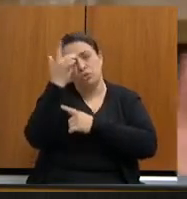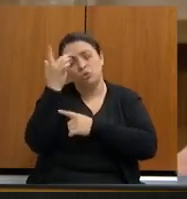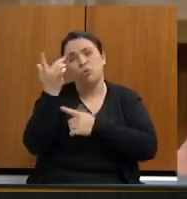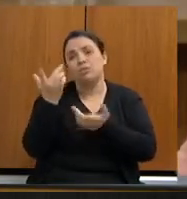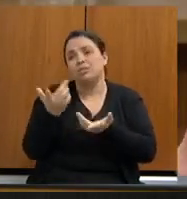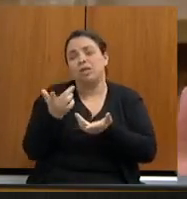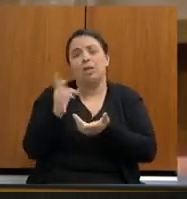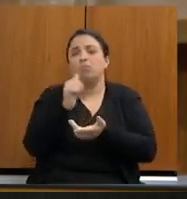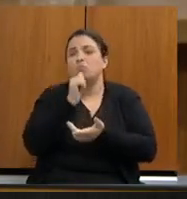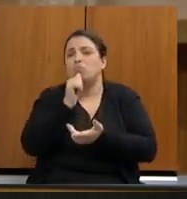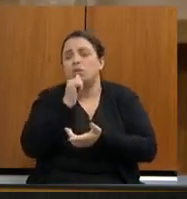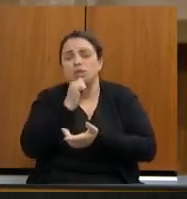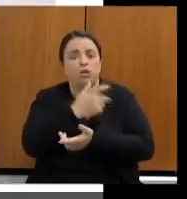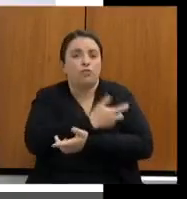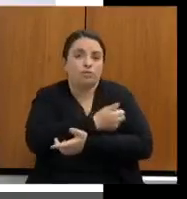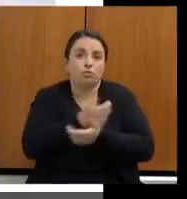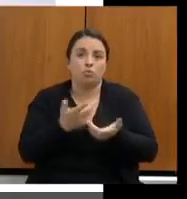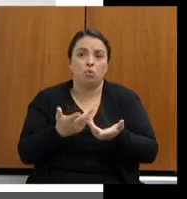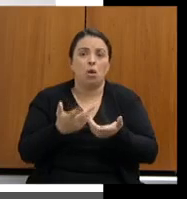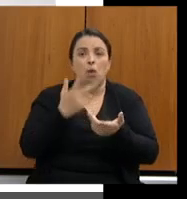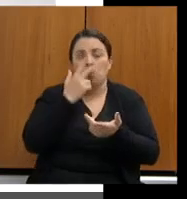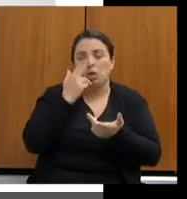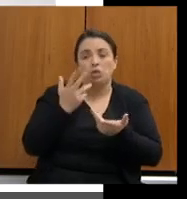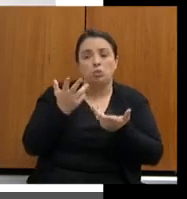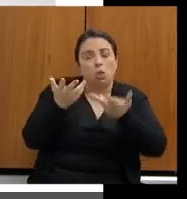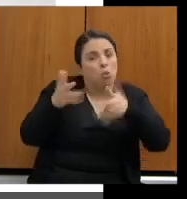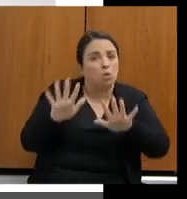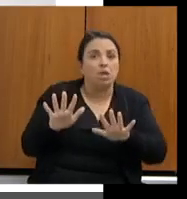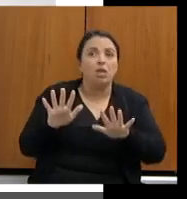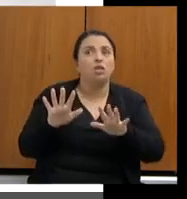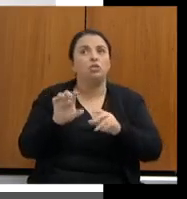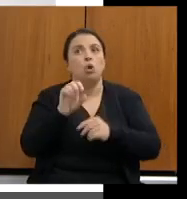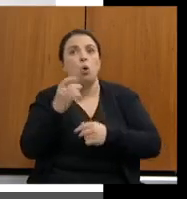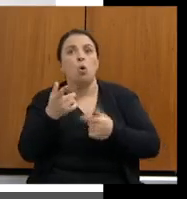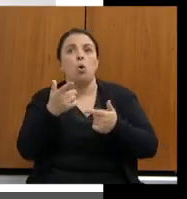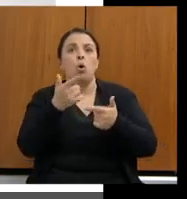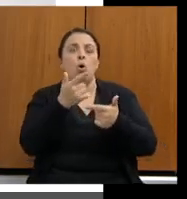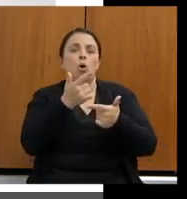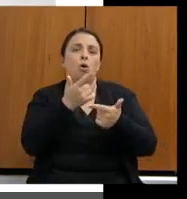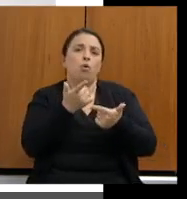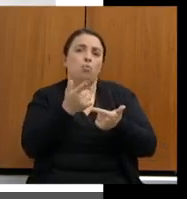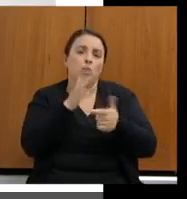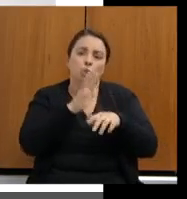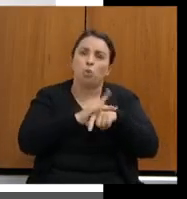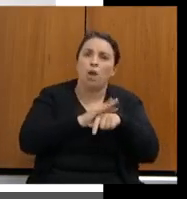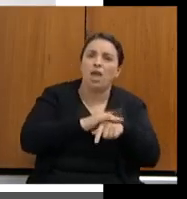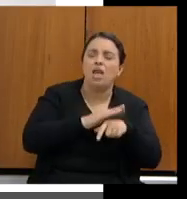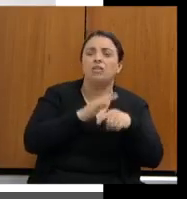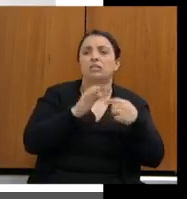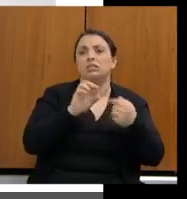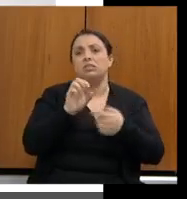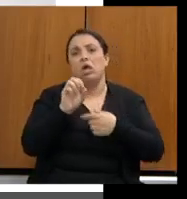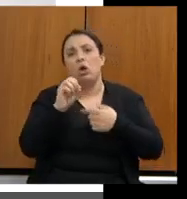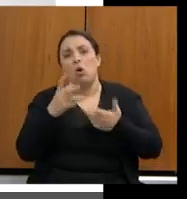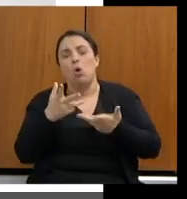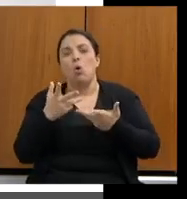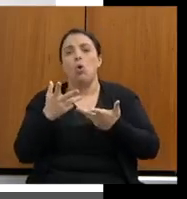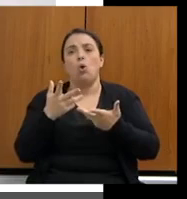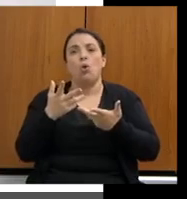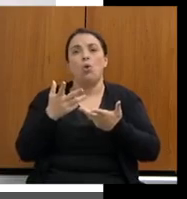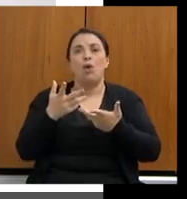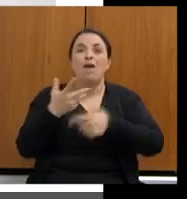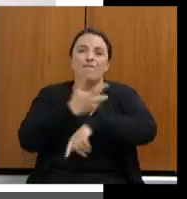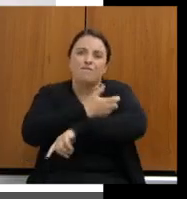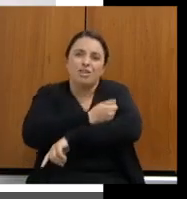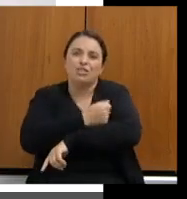pode ser uma recusa que ainda não identificamos pode ser um problema de saúde pode ser uma situação de vacinou pela